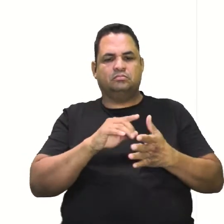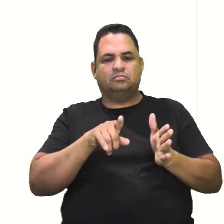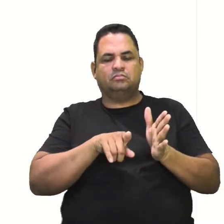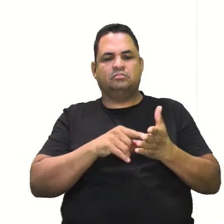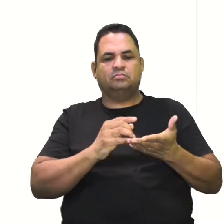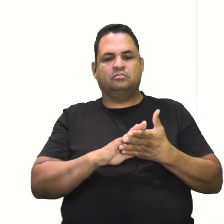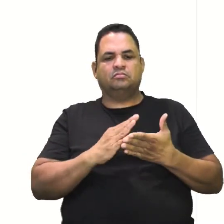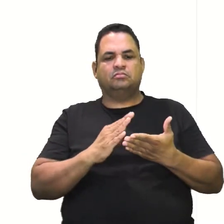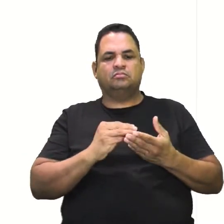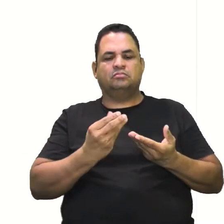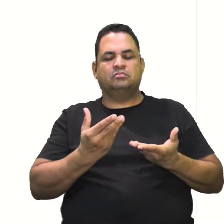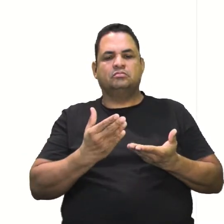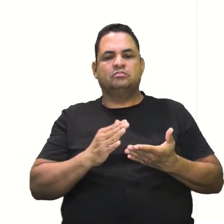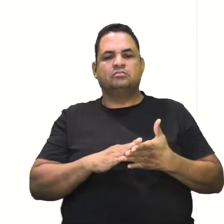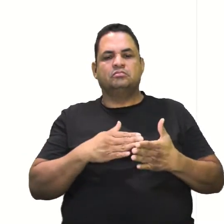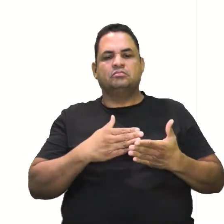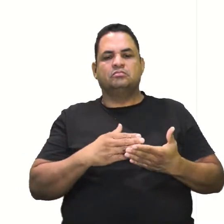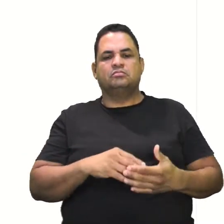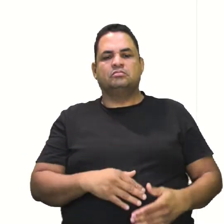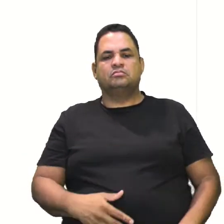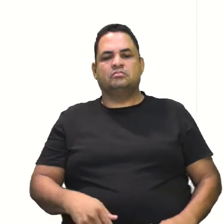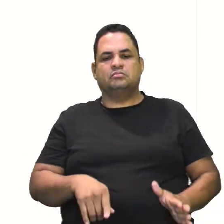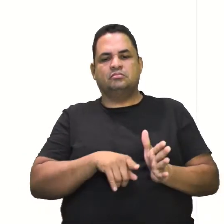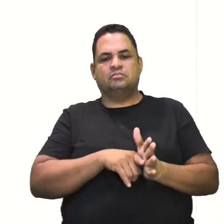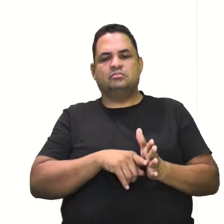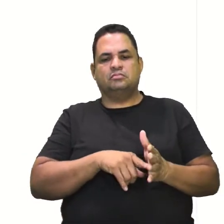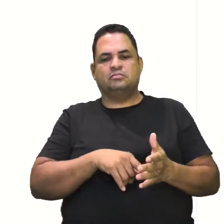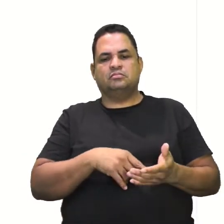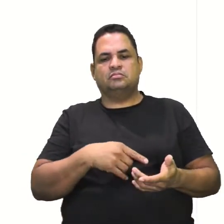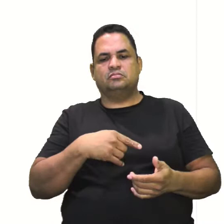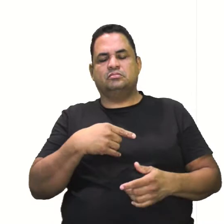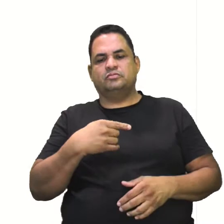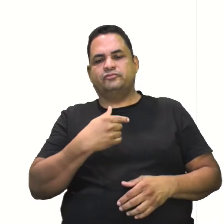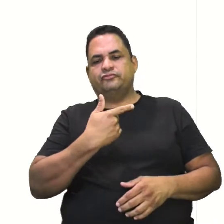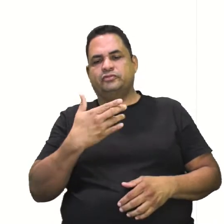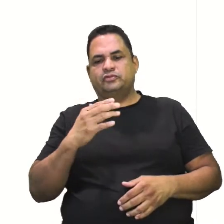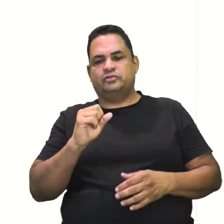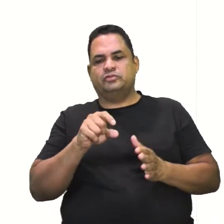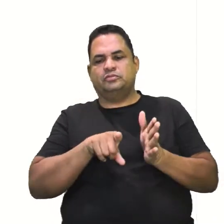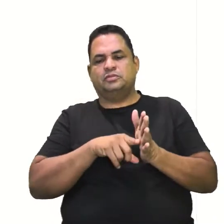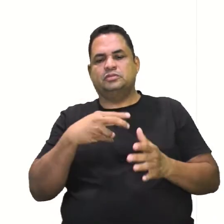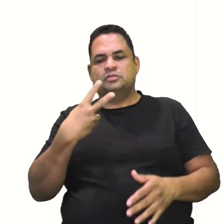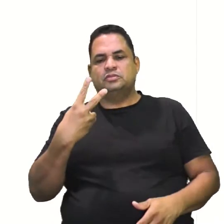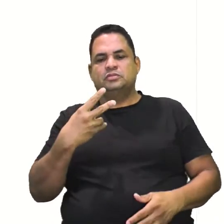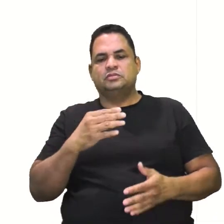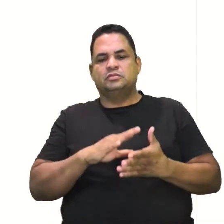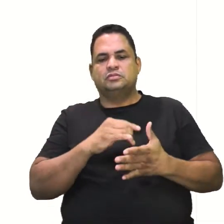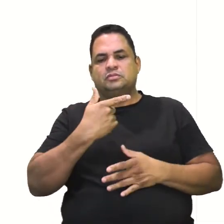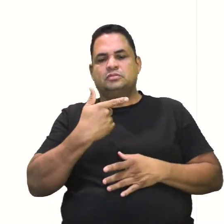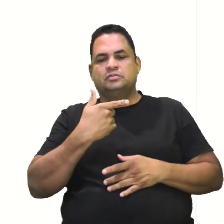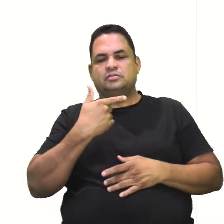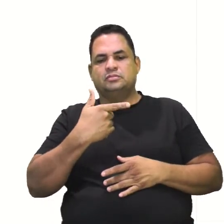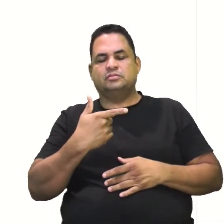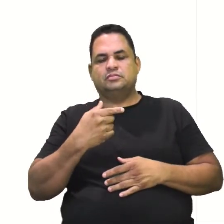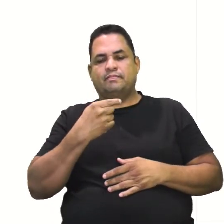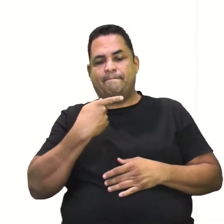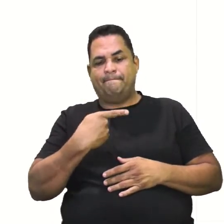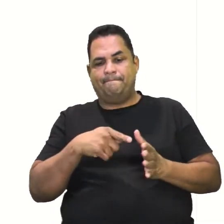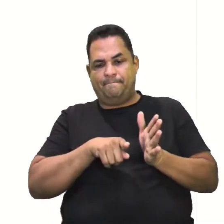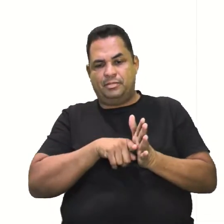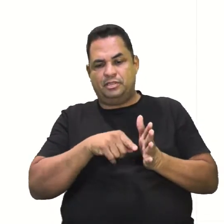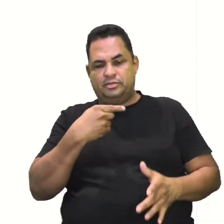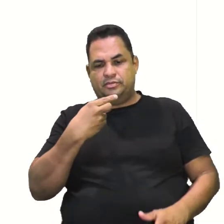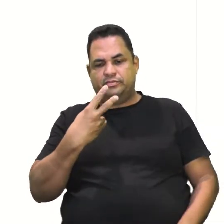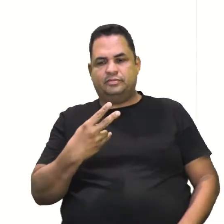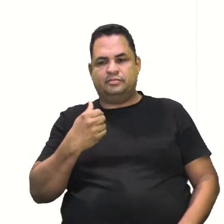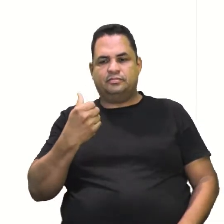Menos. Eu devo 28, só tenho 2. Fica devendo 26. 26. Então, vamos lá, o determinante vai ser menos